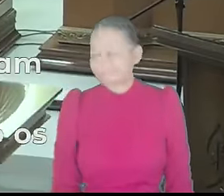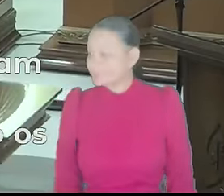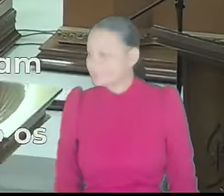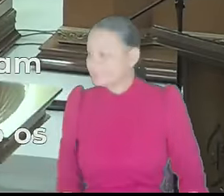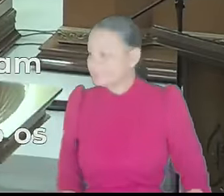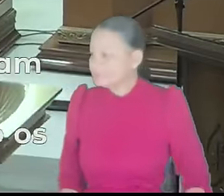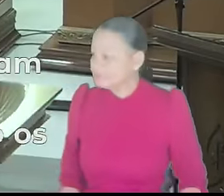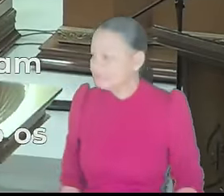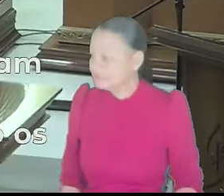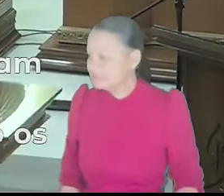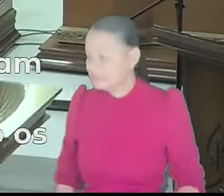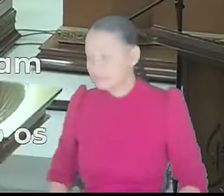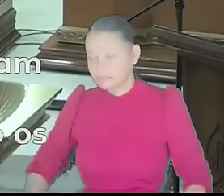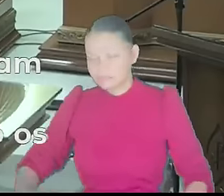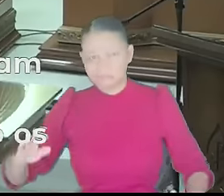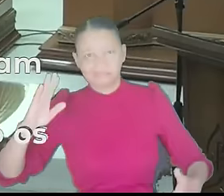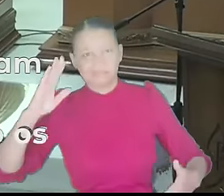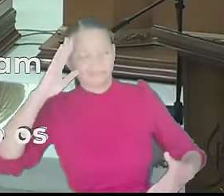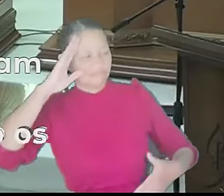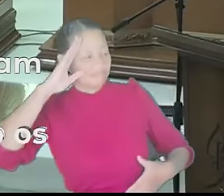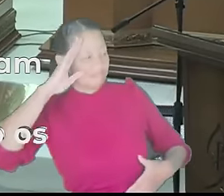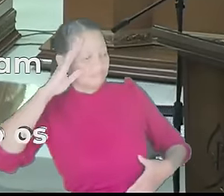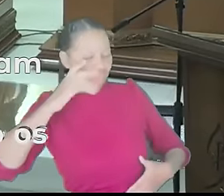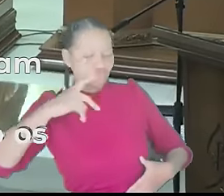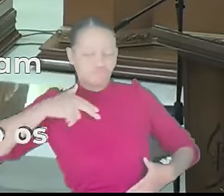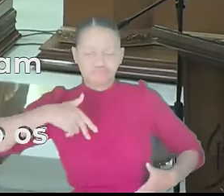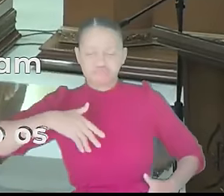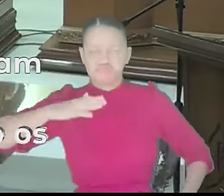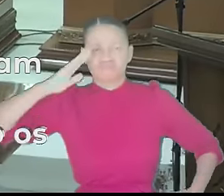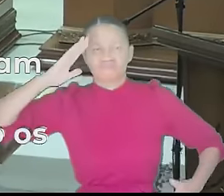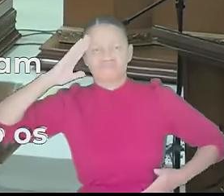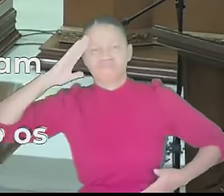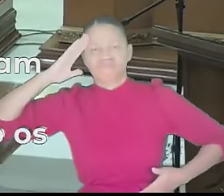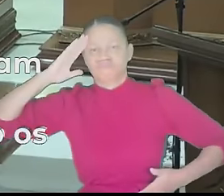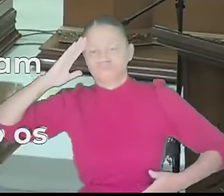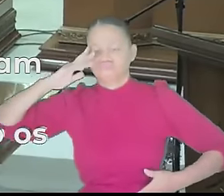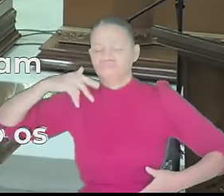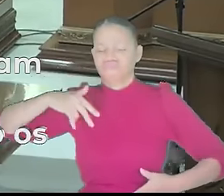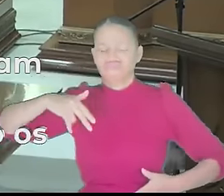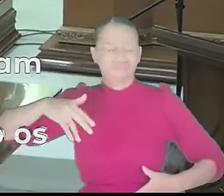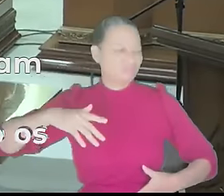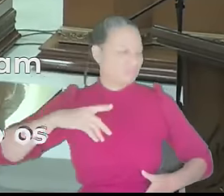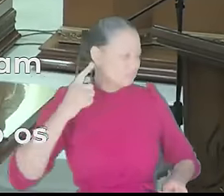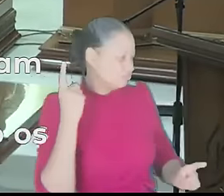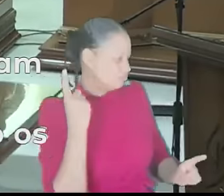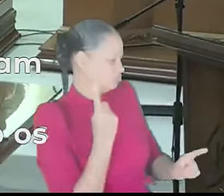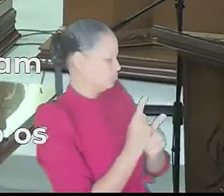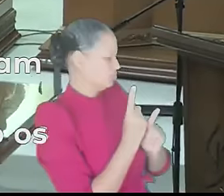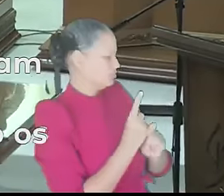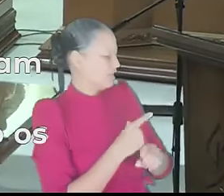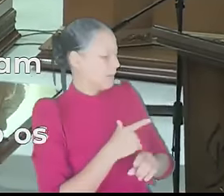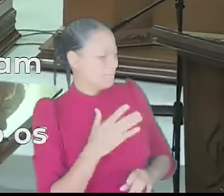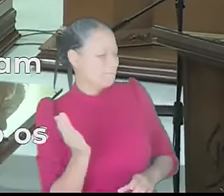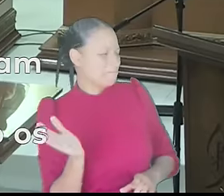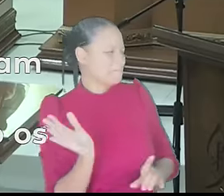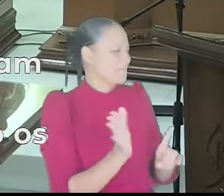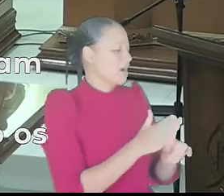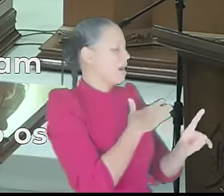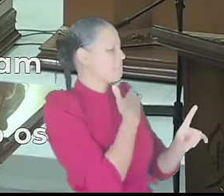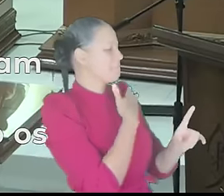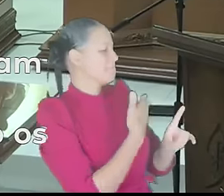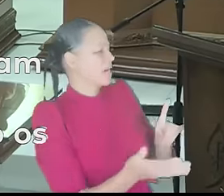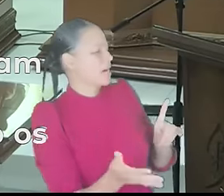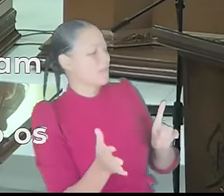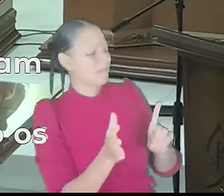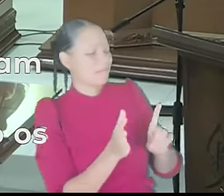Acharam-me os guardas que rodeavam pela cidade, espancaram-me e feriram-me,